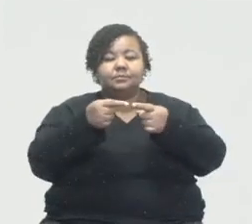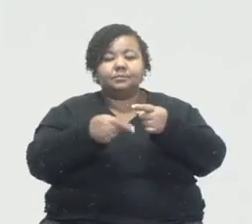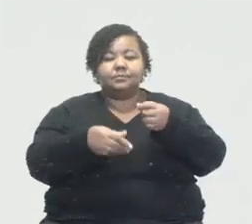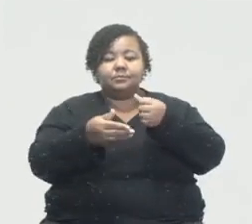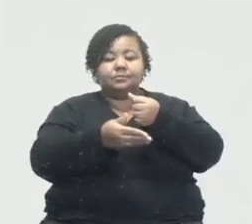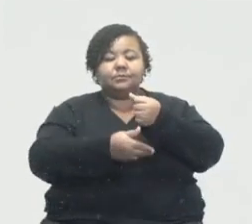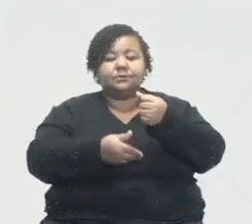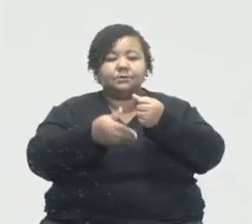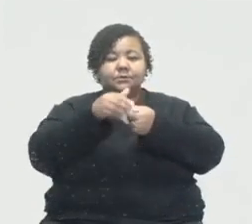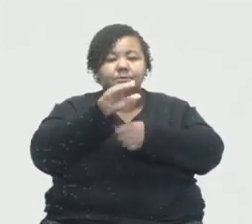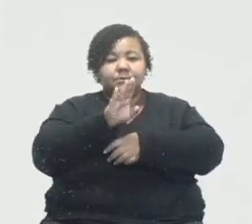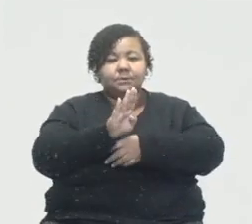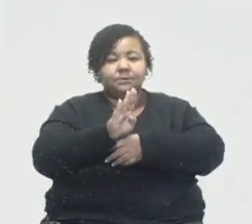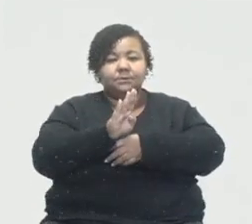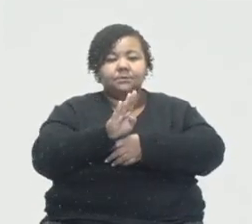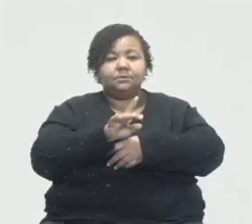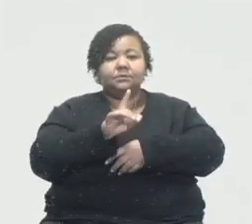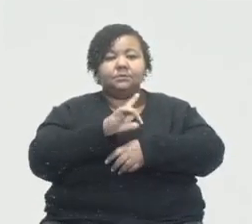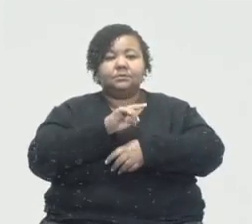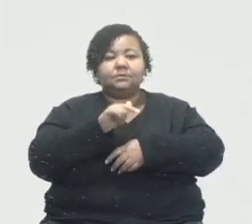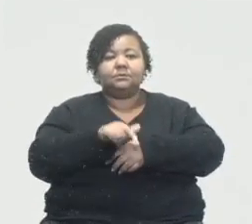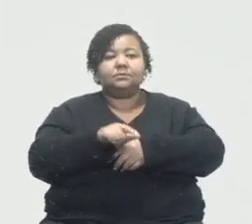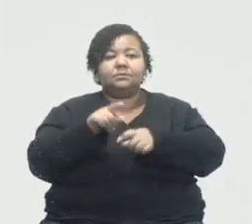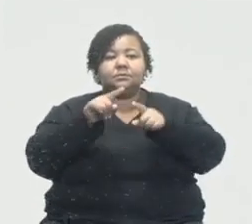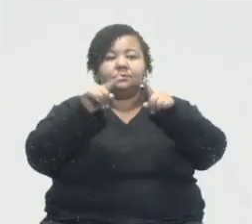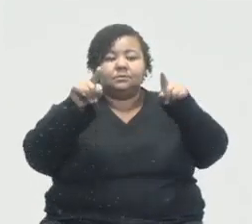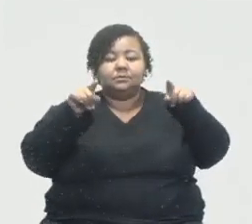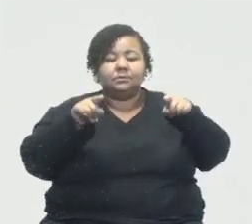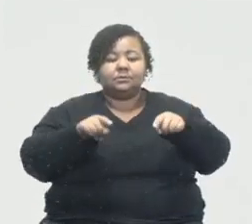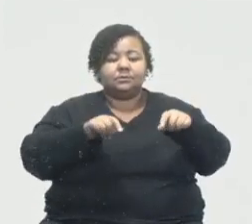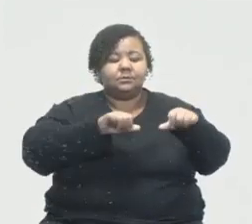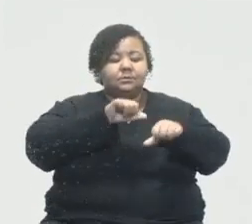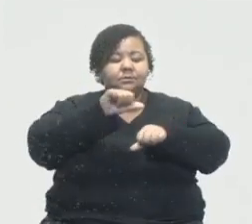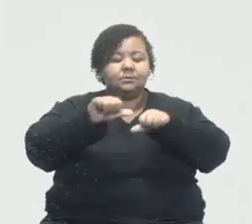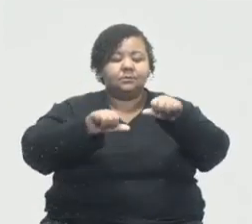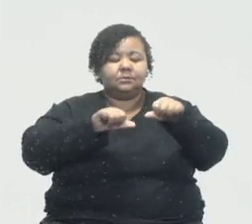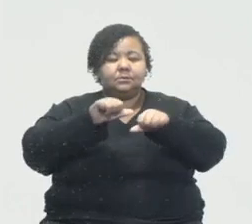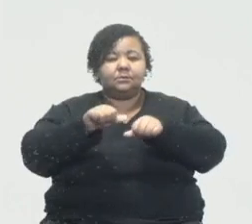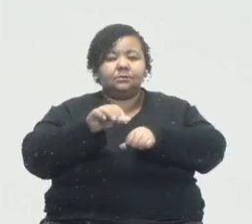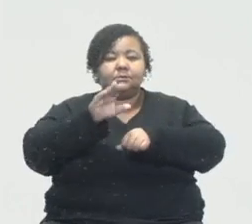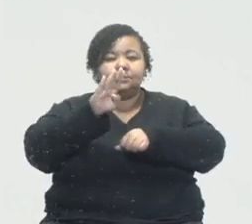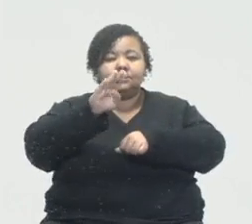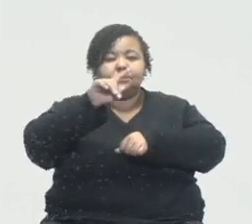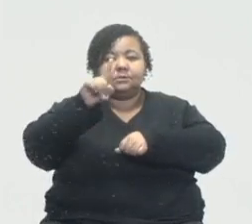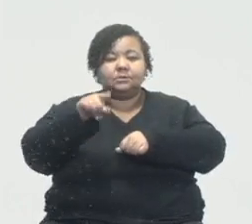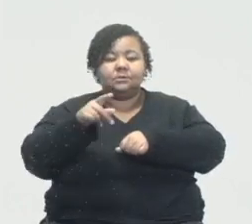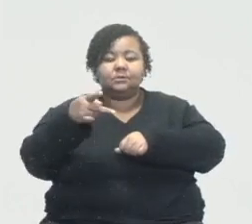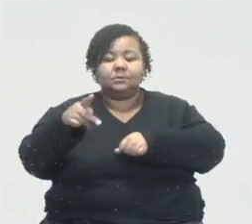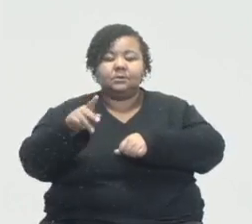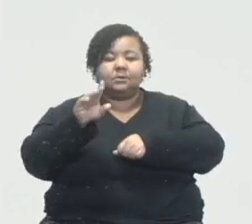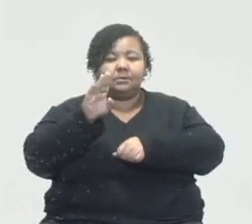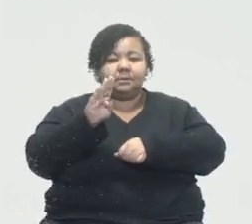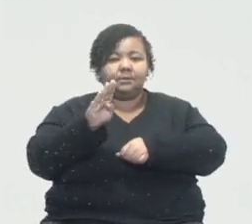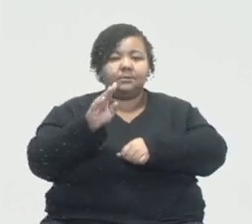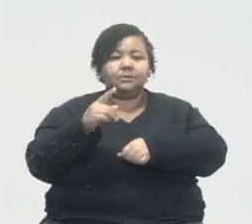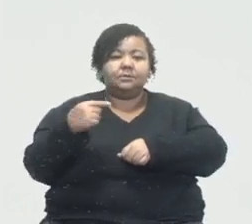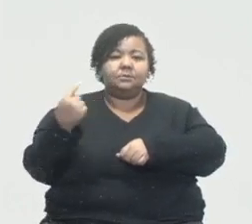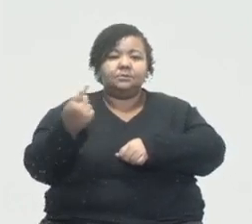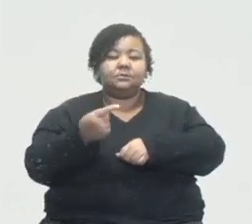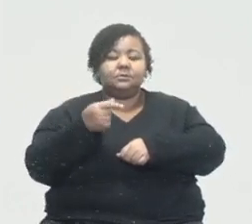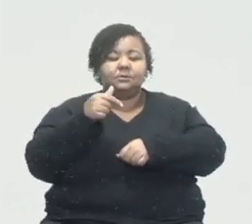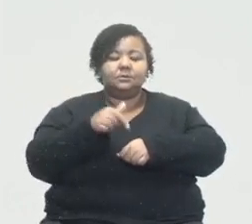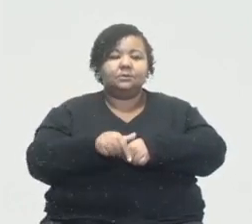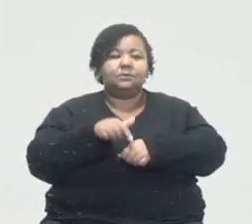base beta. Nós temos que a matriz mudança de base de beta' para beta. E nós temos